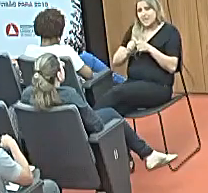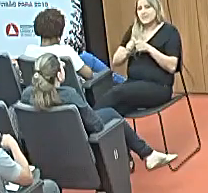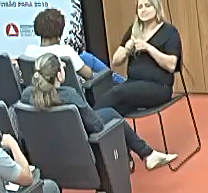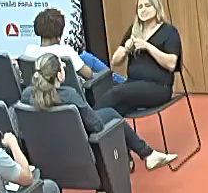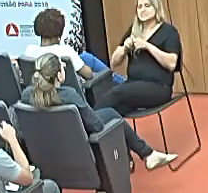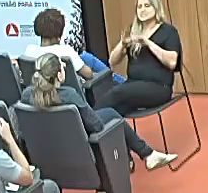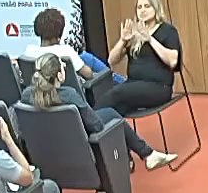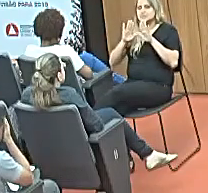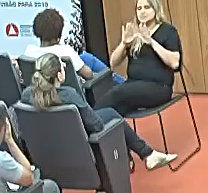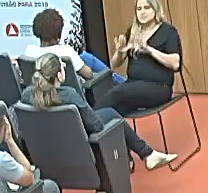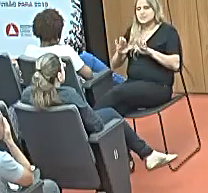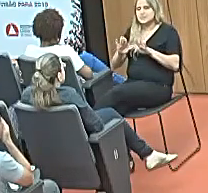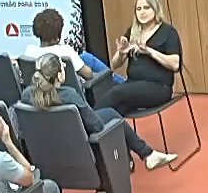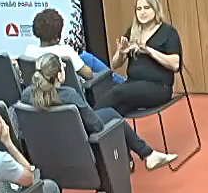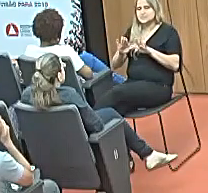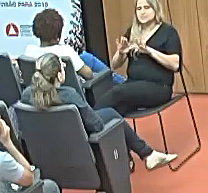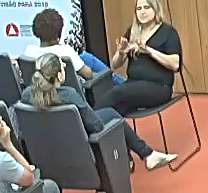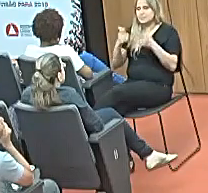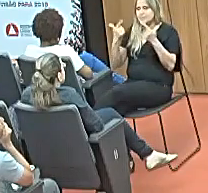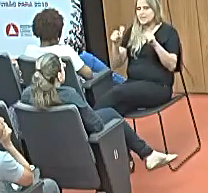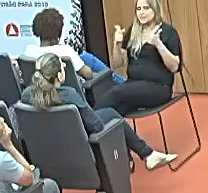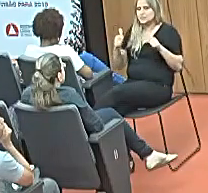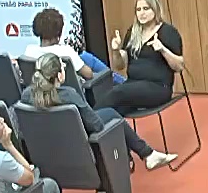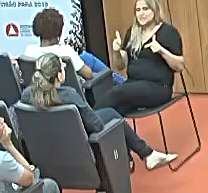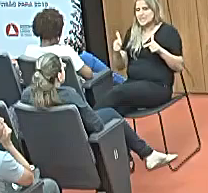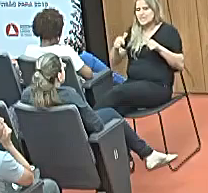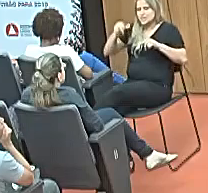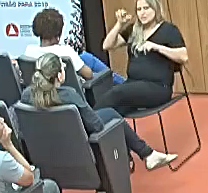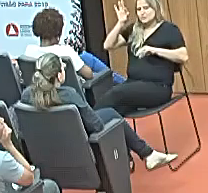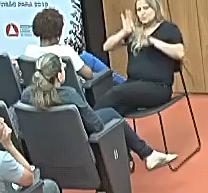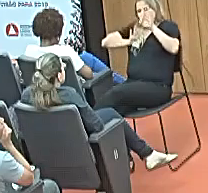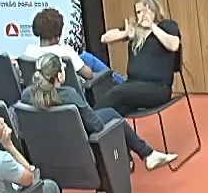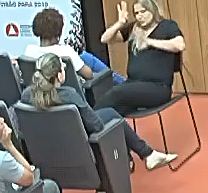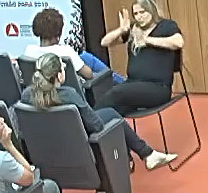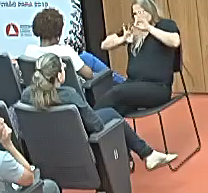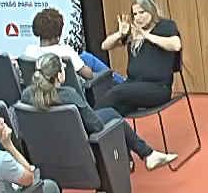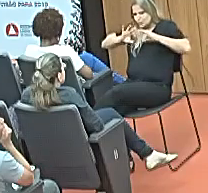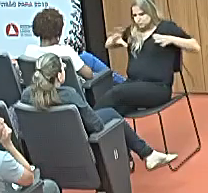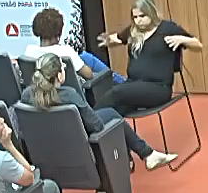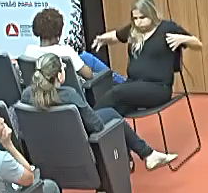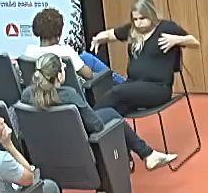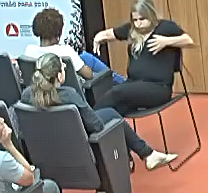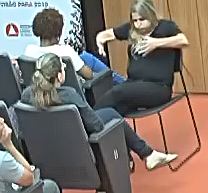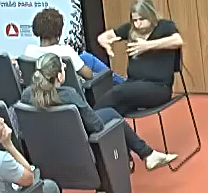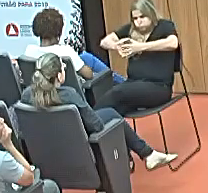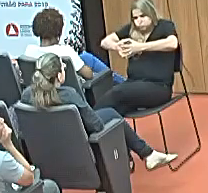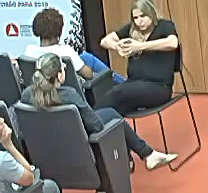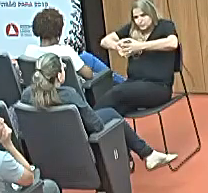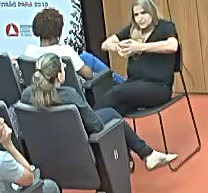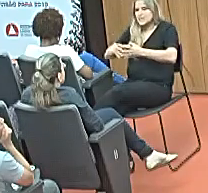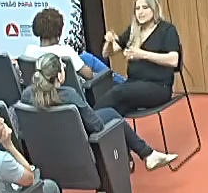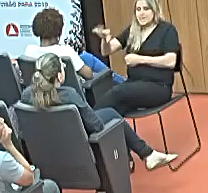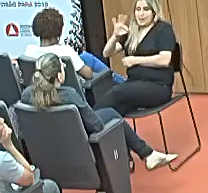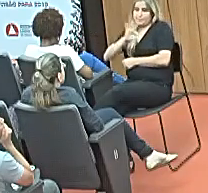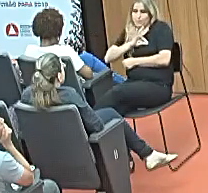de segurança pública faça o trabalho porém não há uma gestão integrada dos órgãos de segurança com óleo de transporte no caso a setop então é